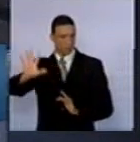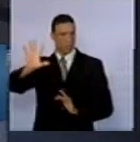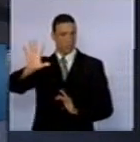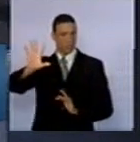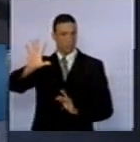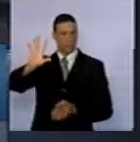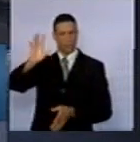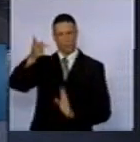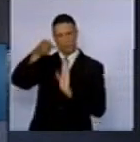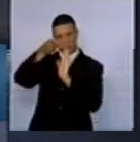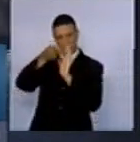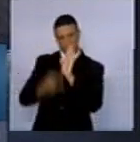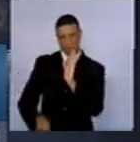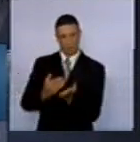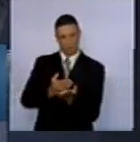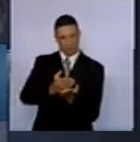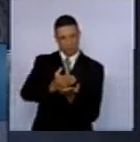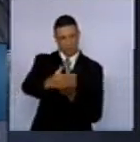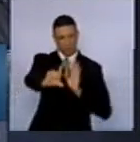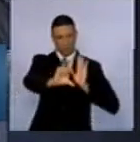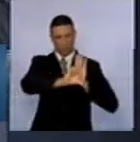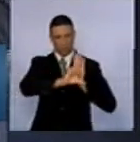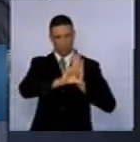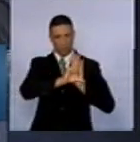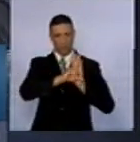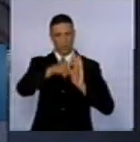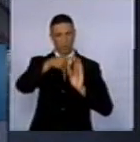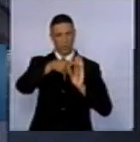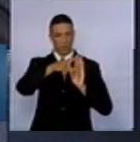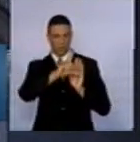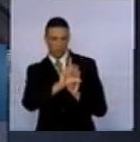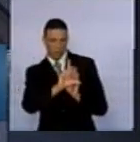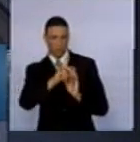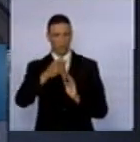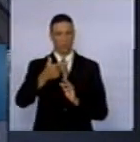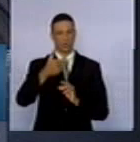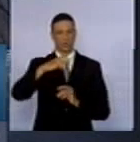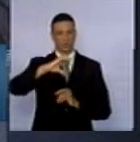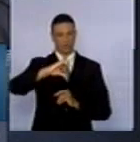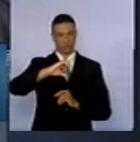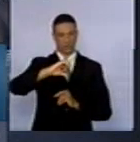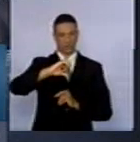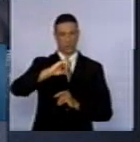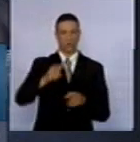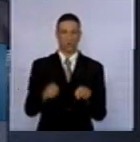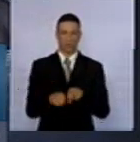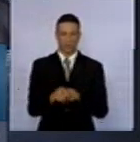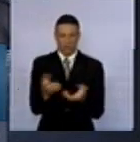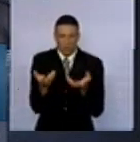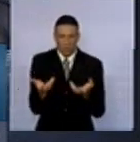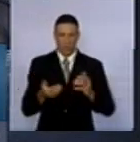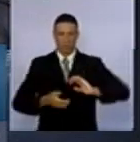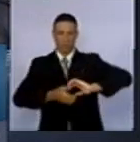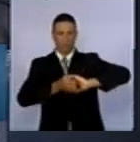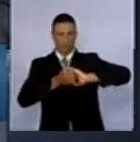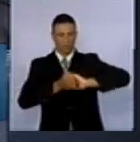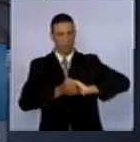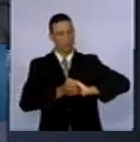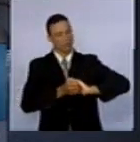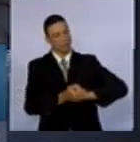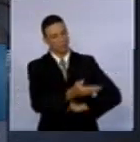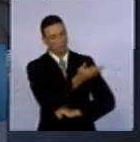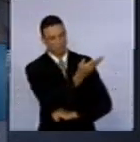desse projeto inicial de lei que foi PL 29 quero cumprimentar aqui sua procurador